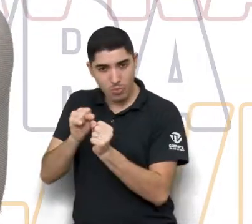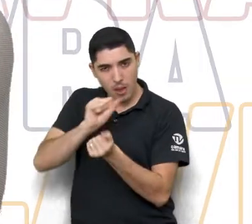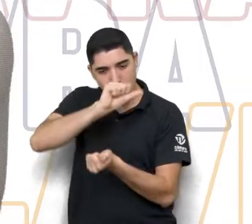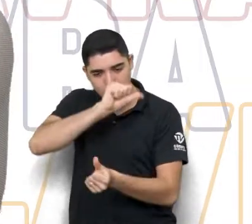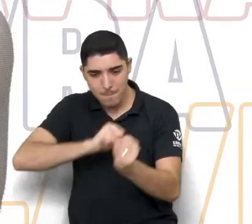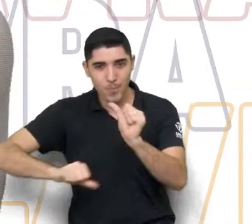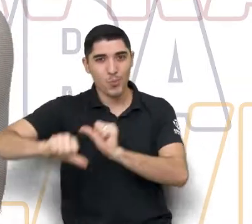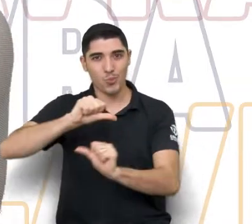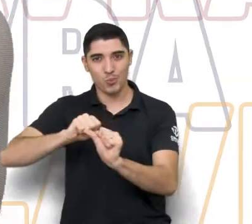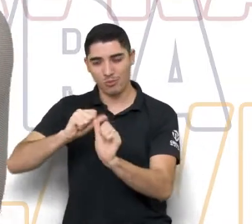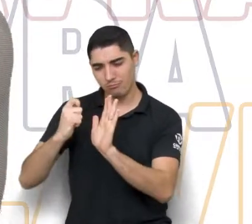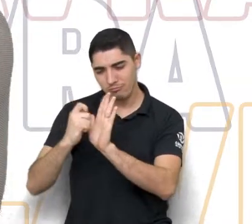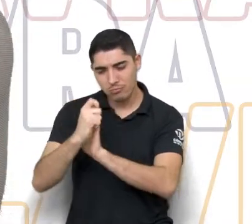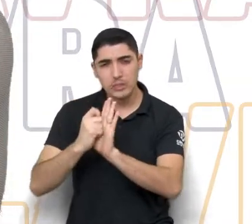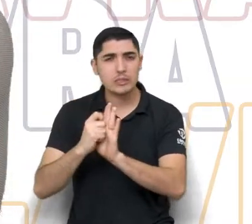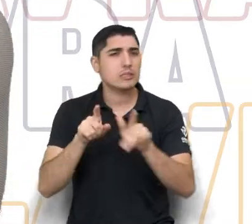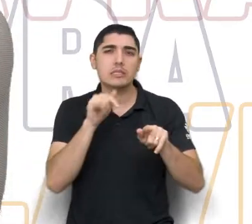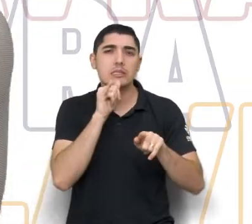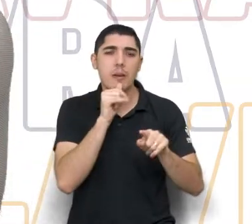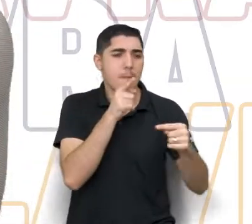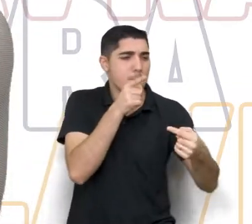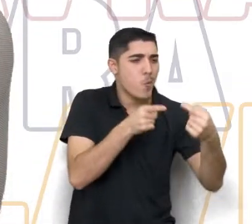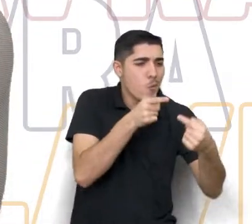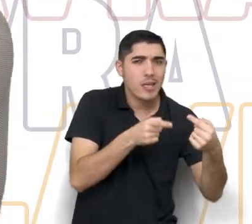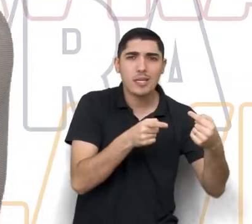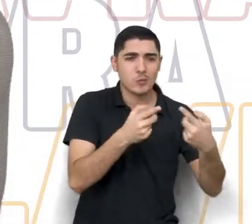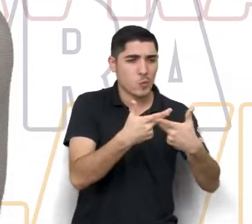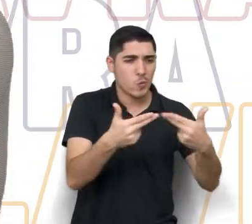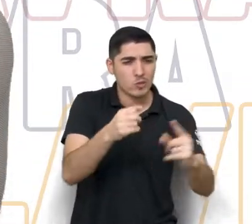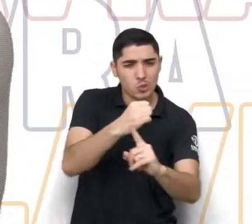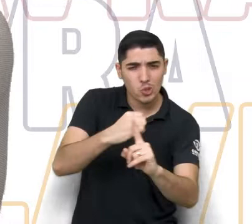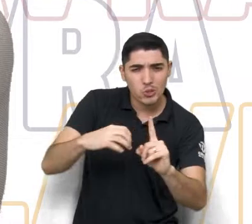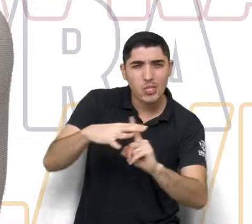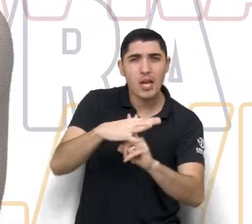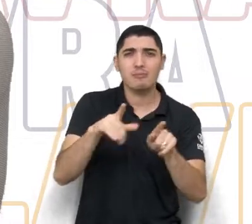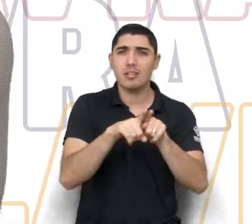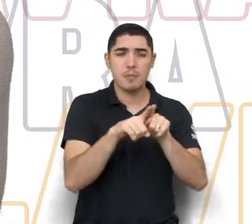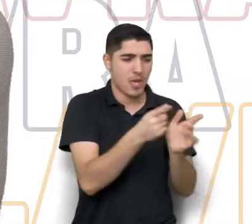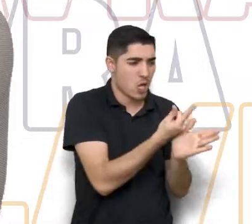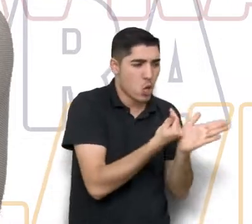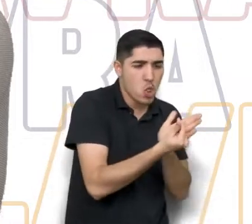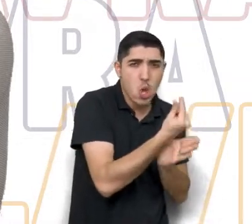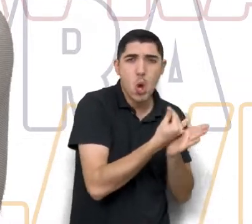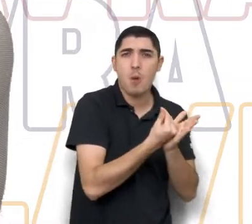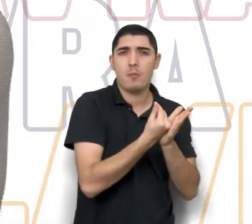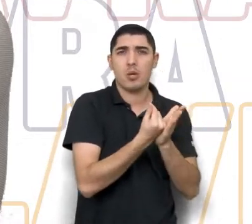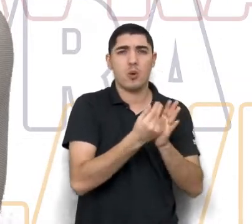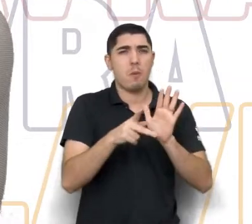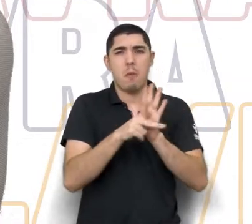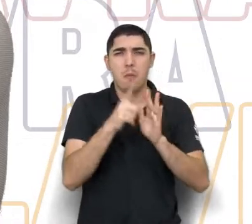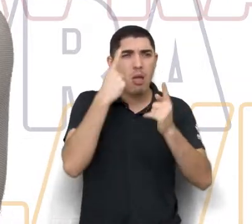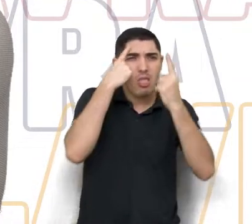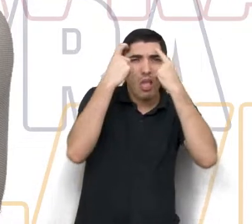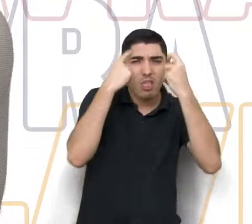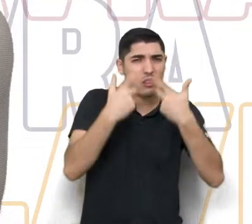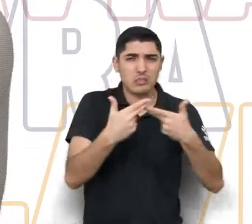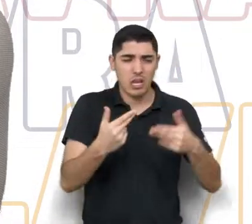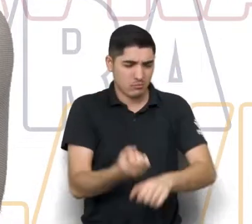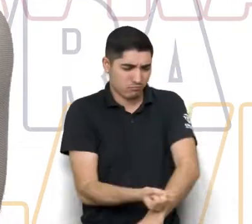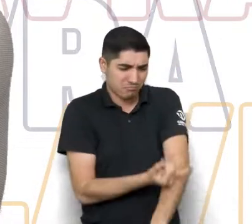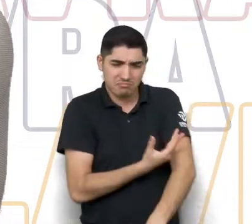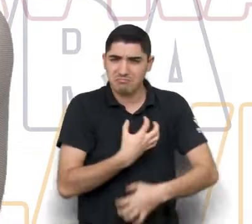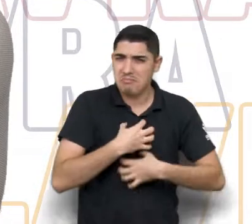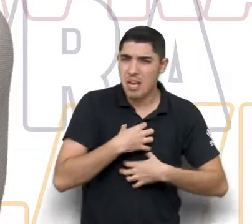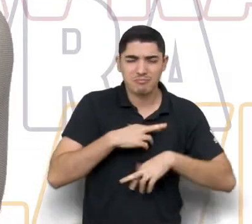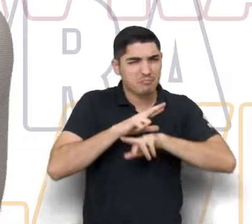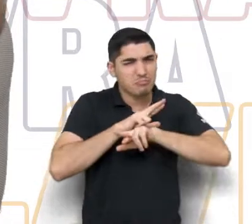dos aspectos políticos, dos aspectos sociais, dos aspectos econômicos, ideológicos, sentimentais, emocionais, ou seja,